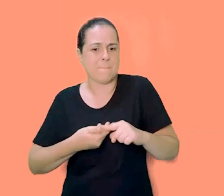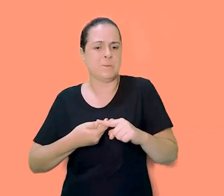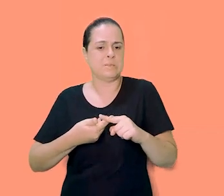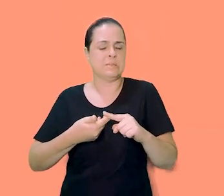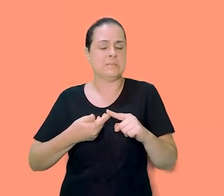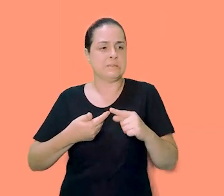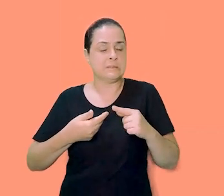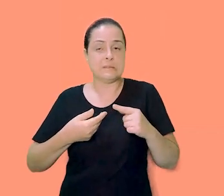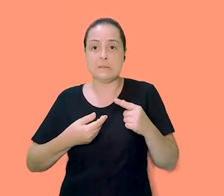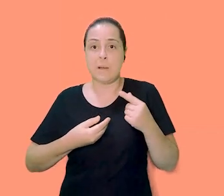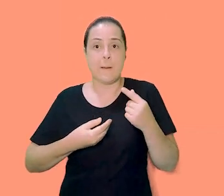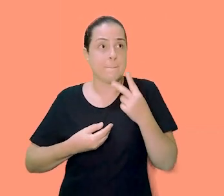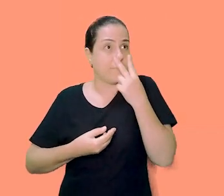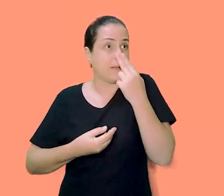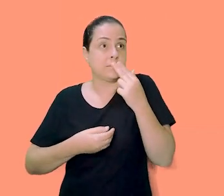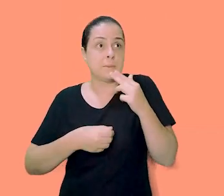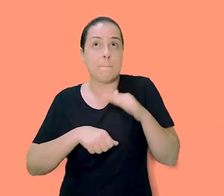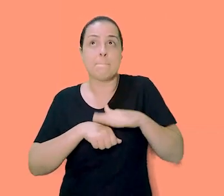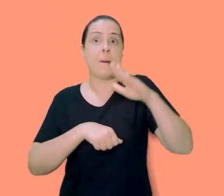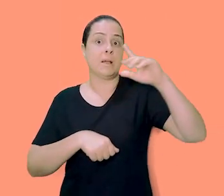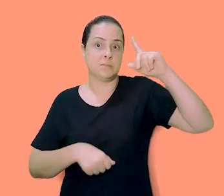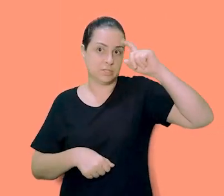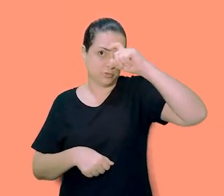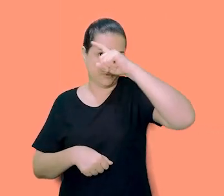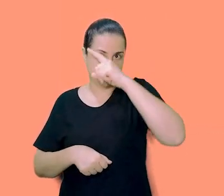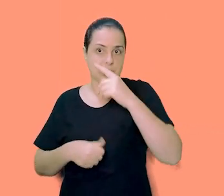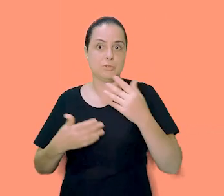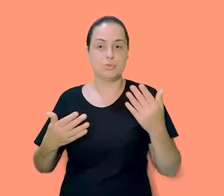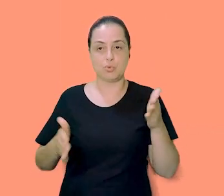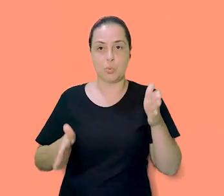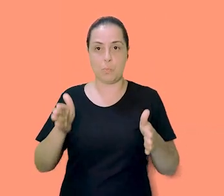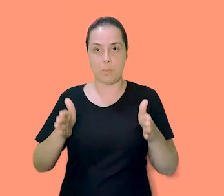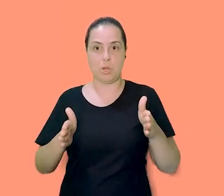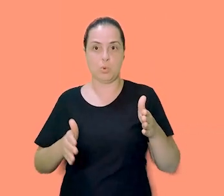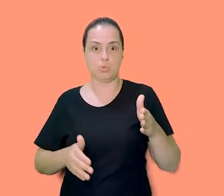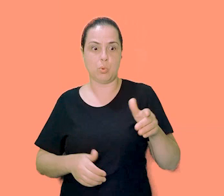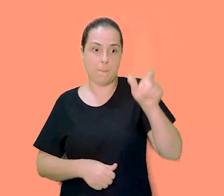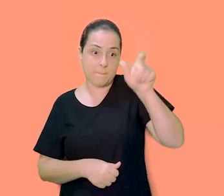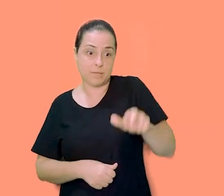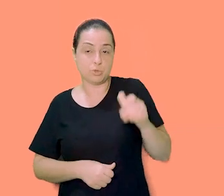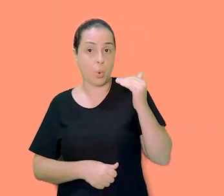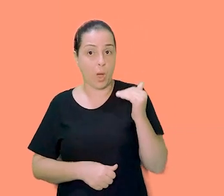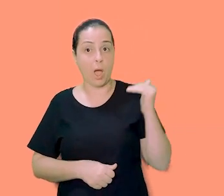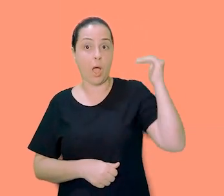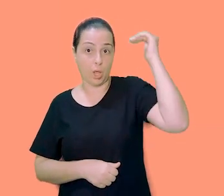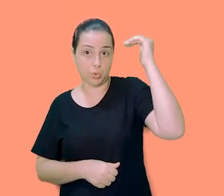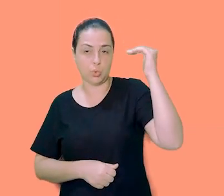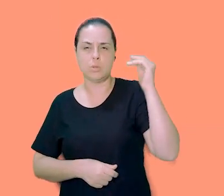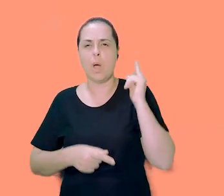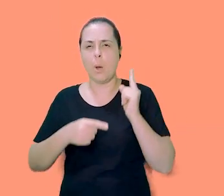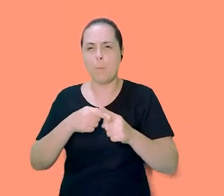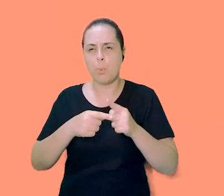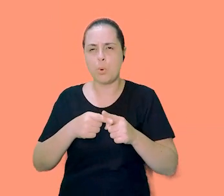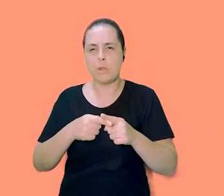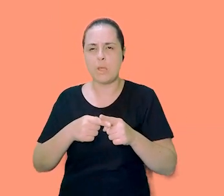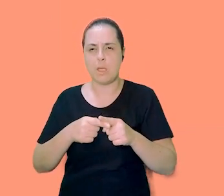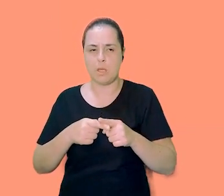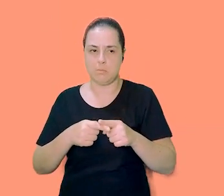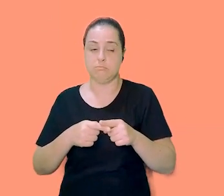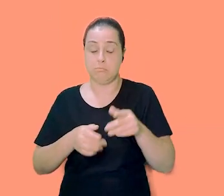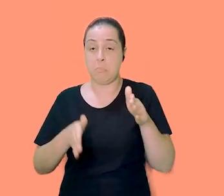fique ainda mais complicado na fase adulta, porque quando a gente tem crianças, a